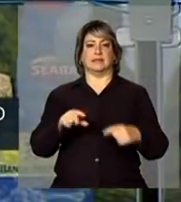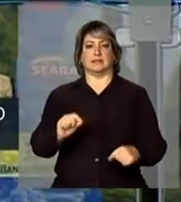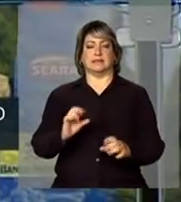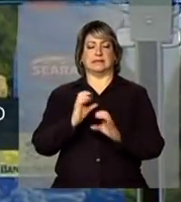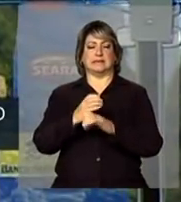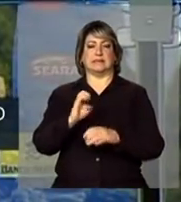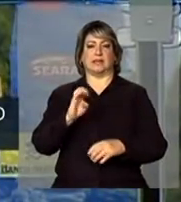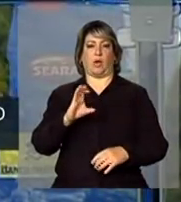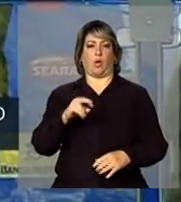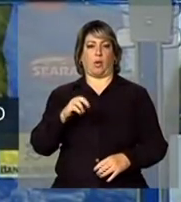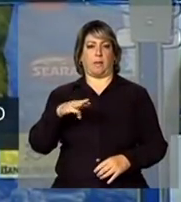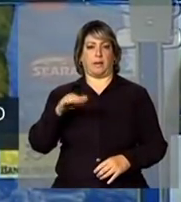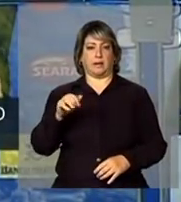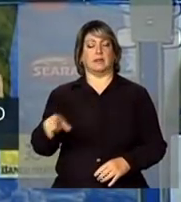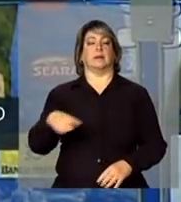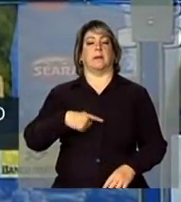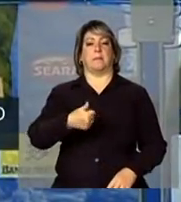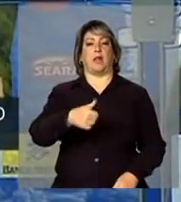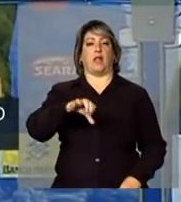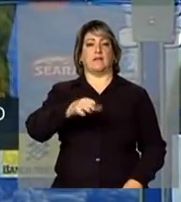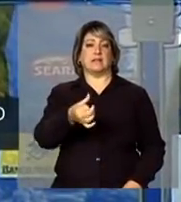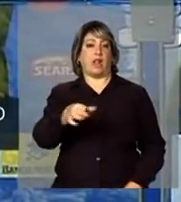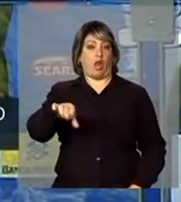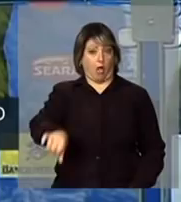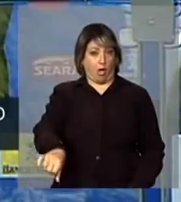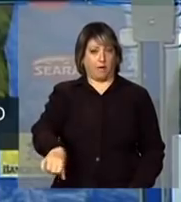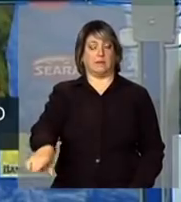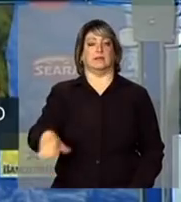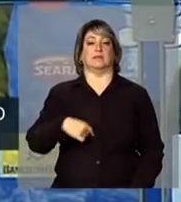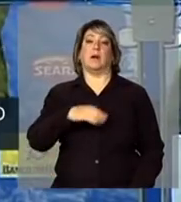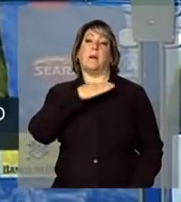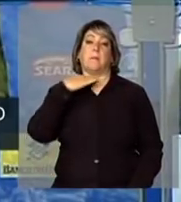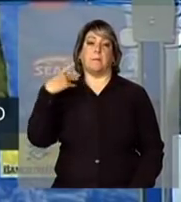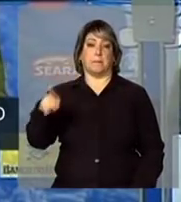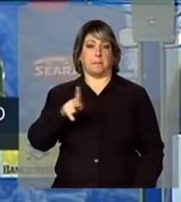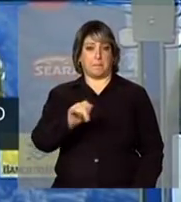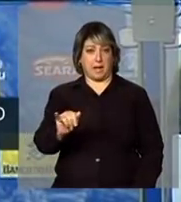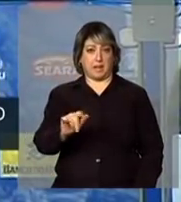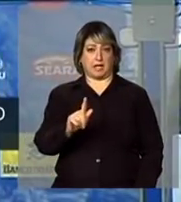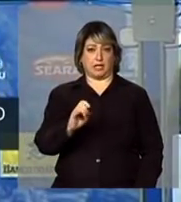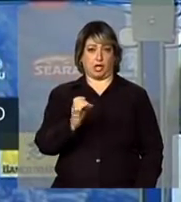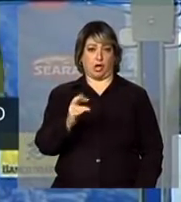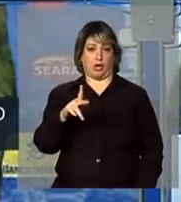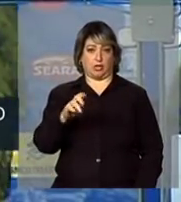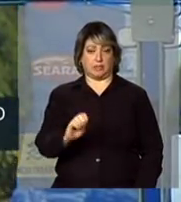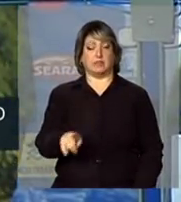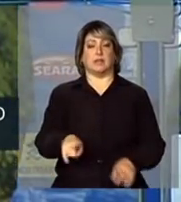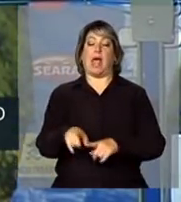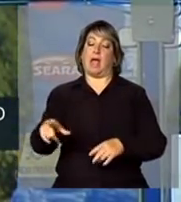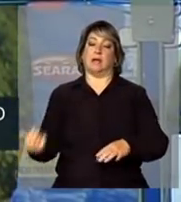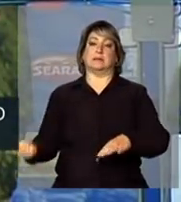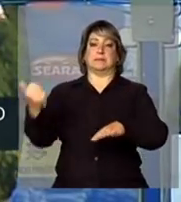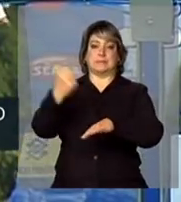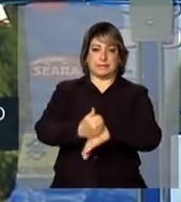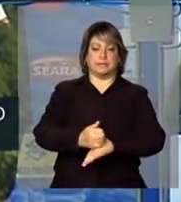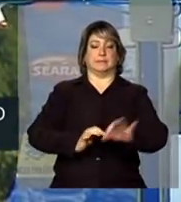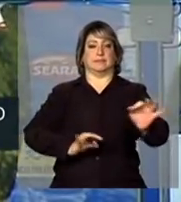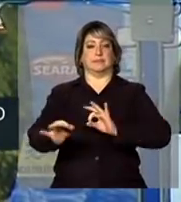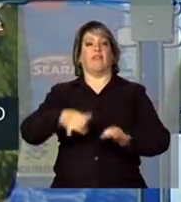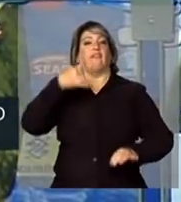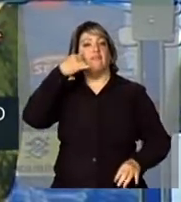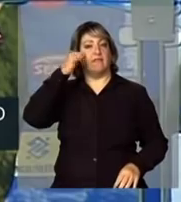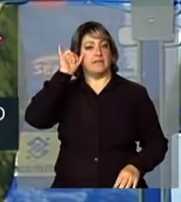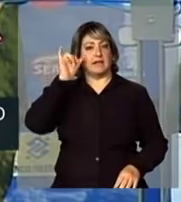Econômicas. Em 1969, com a morte do pai, George Mota, assumiu a administração da